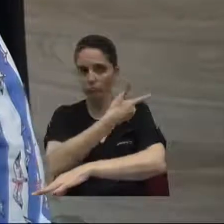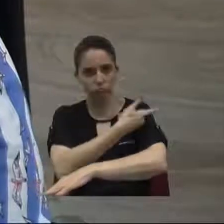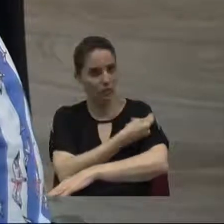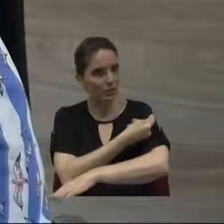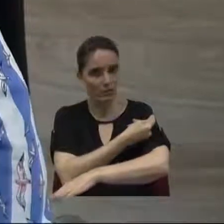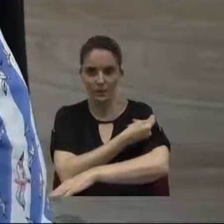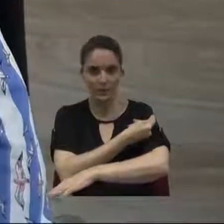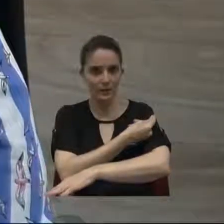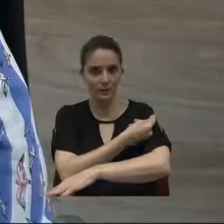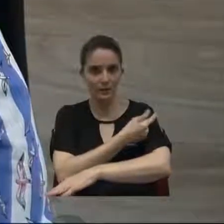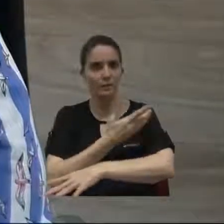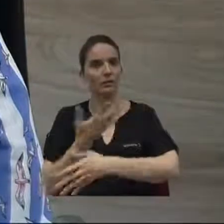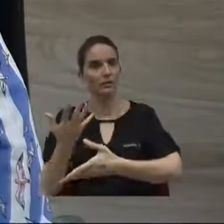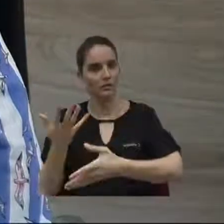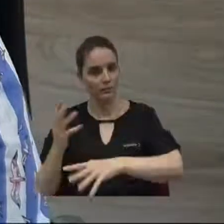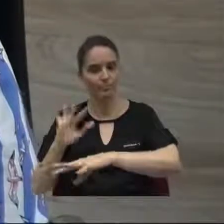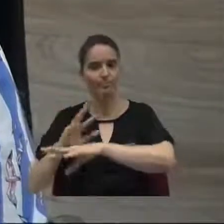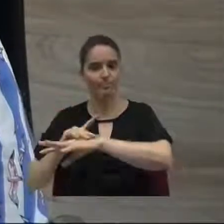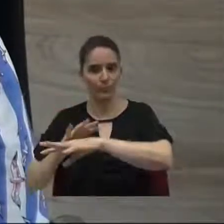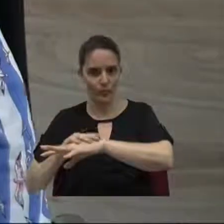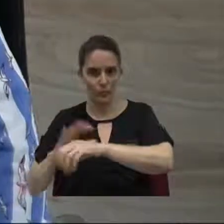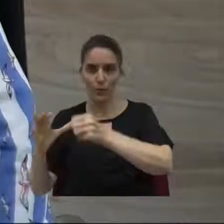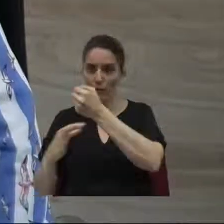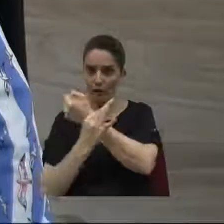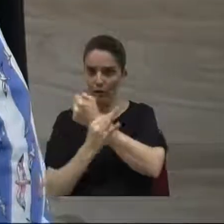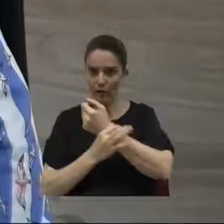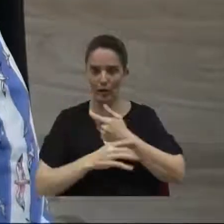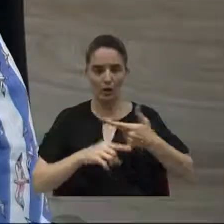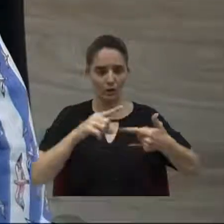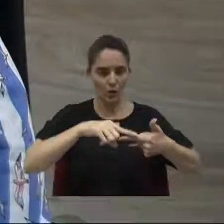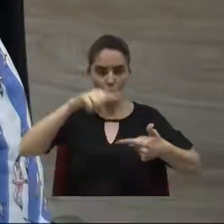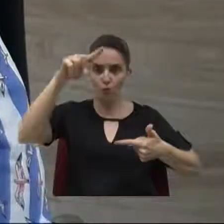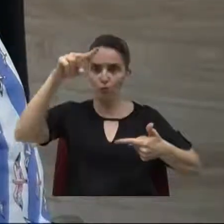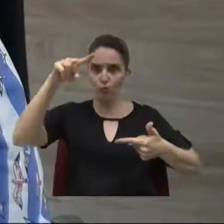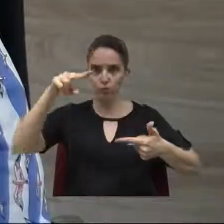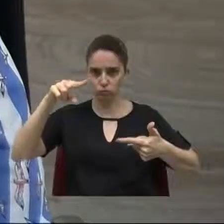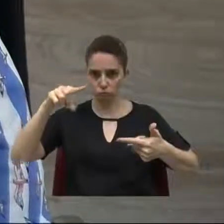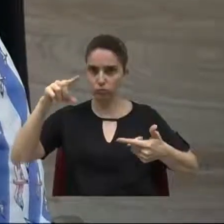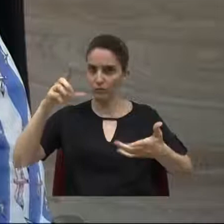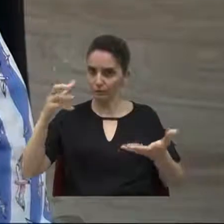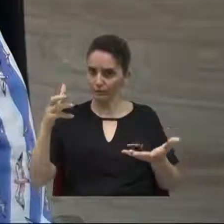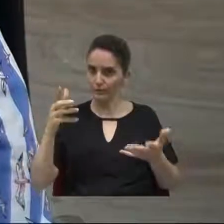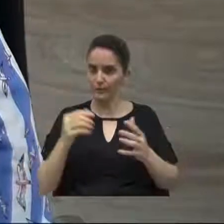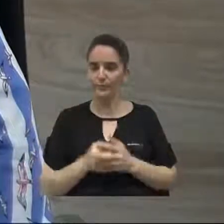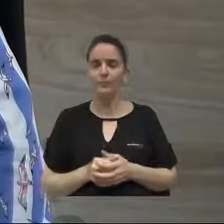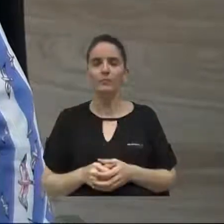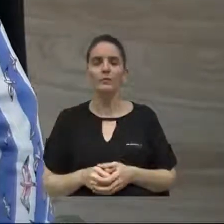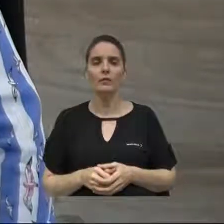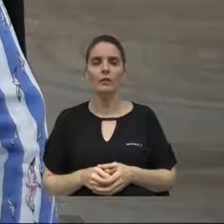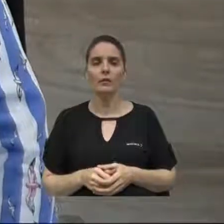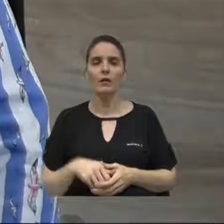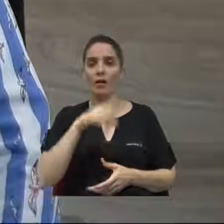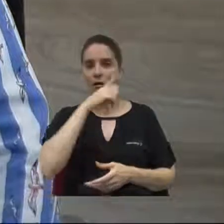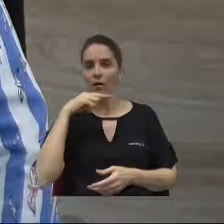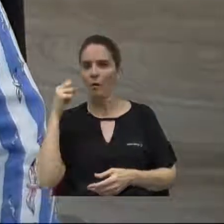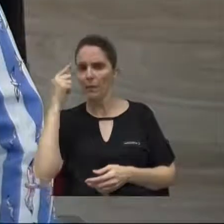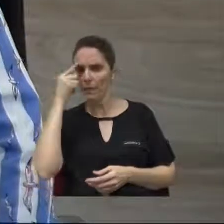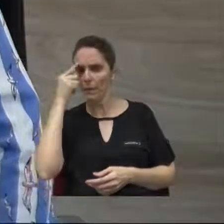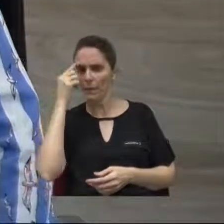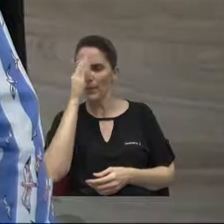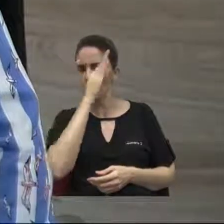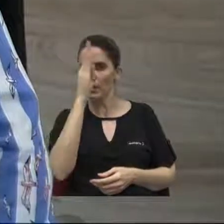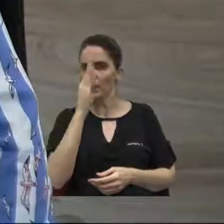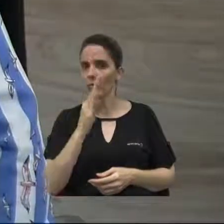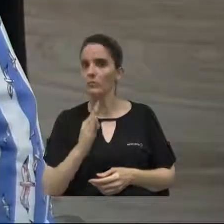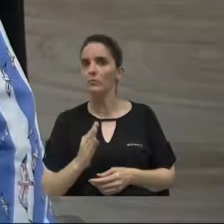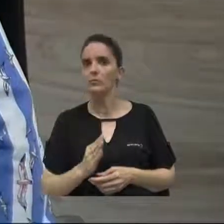doença está lá em cima. É mínima as complicações pós-vacinais. Então, eu acho que assim, o Brasil,